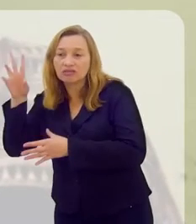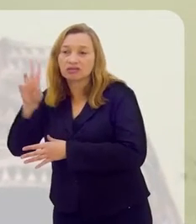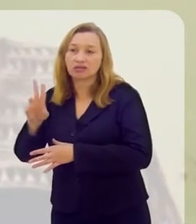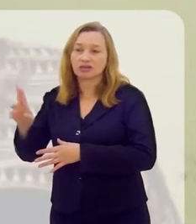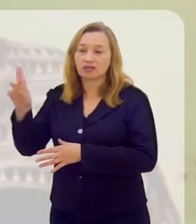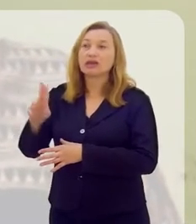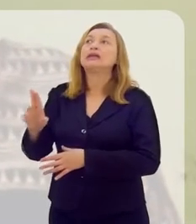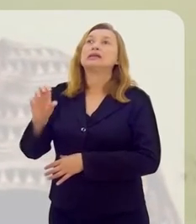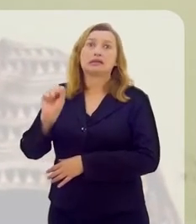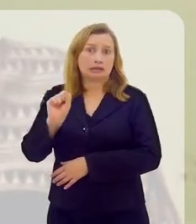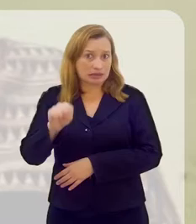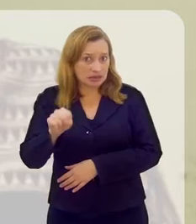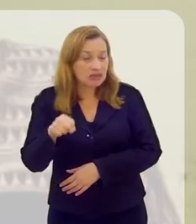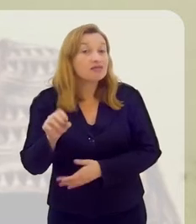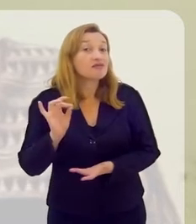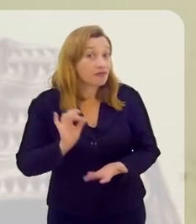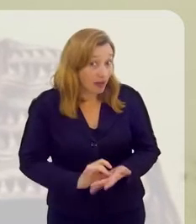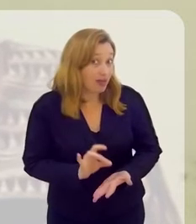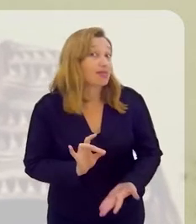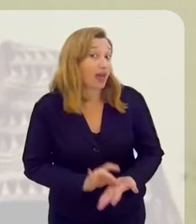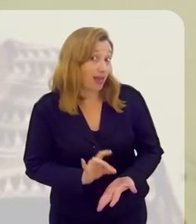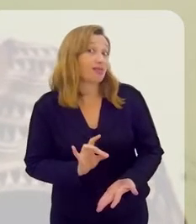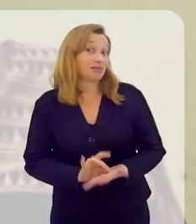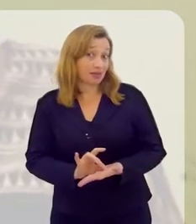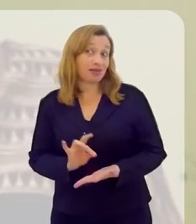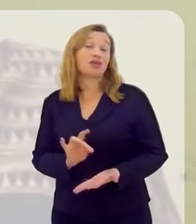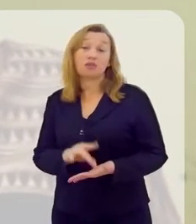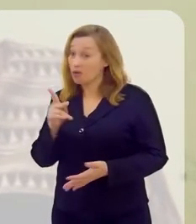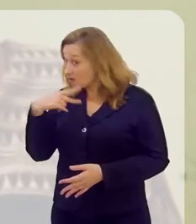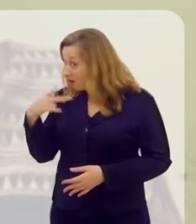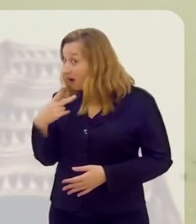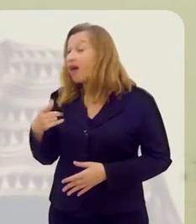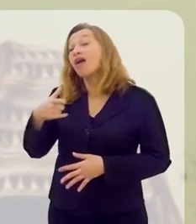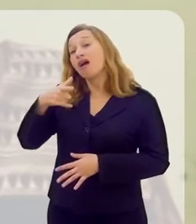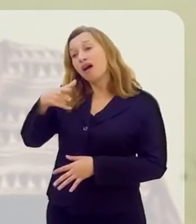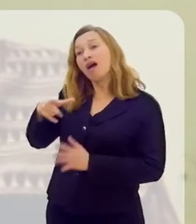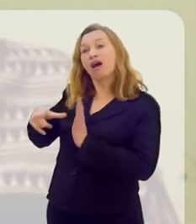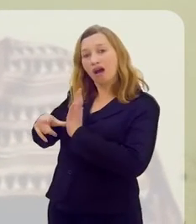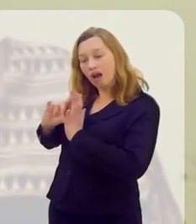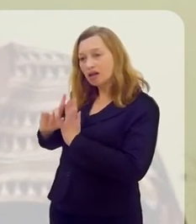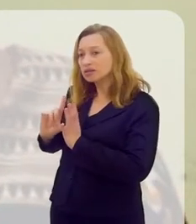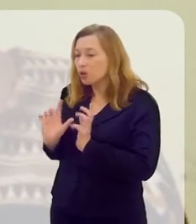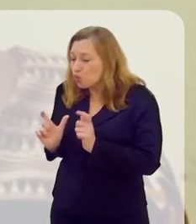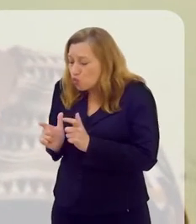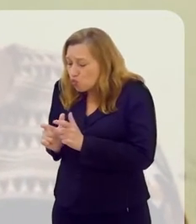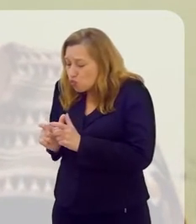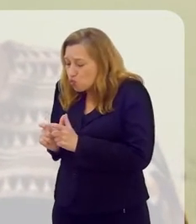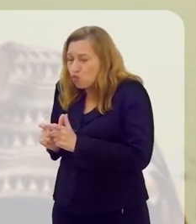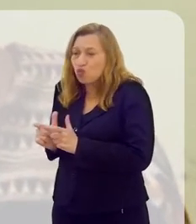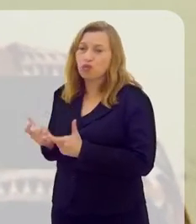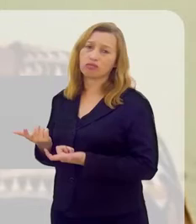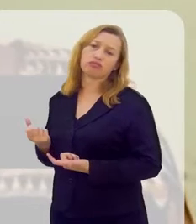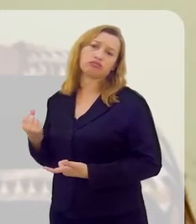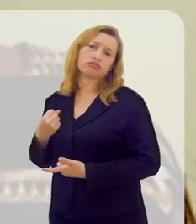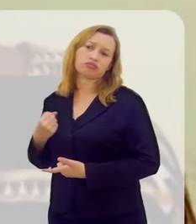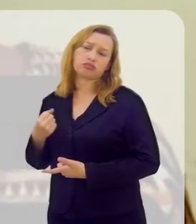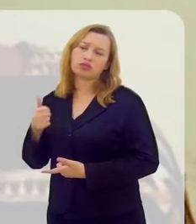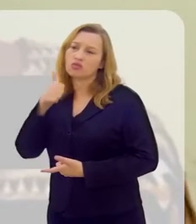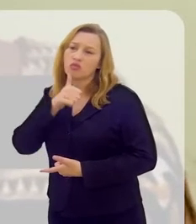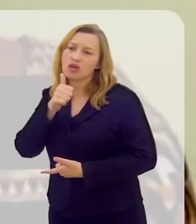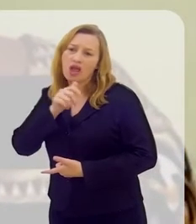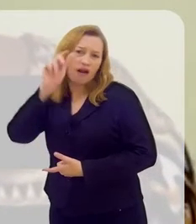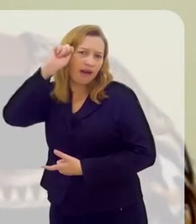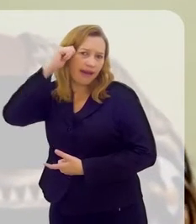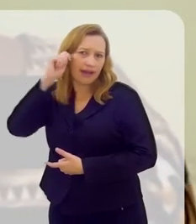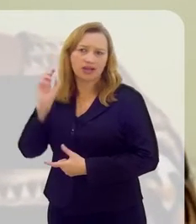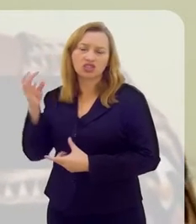Nossa, e coloca a exceção nisso, tá? Era assim, como eu falei anteriormente, era um grupo muito pequeno, era minúsculo, né?